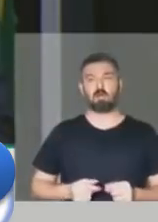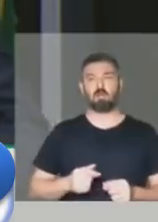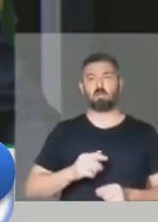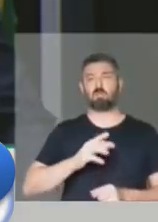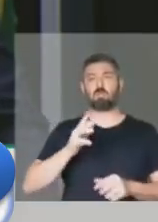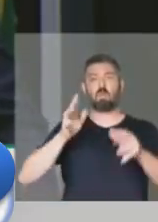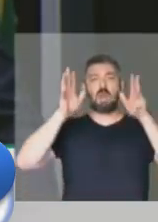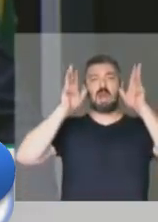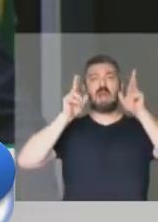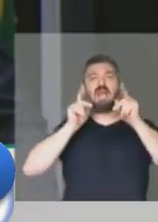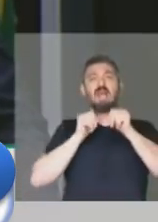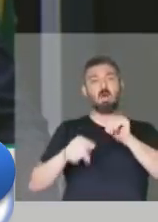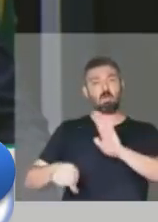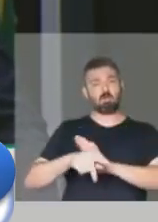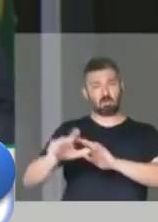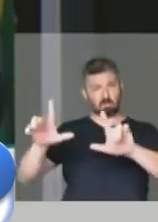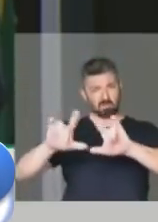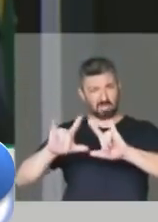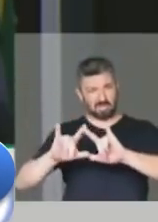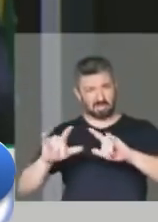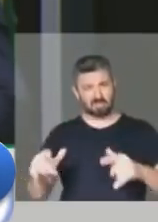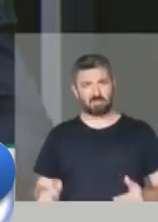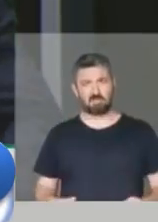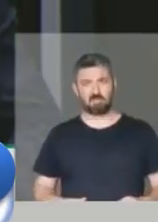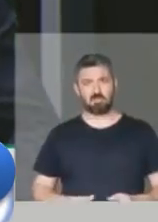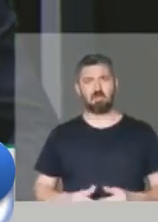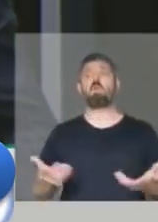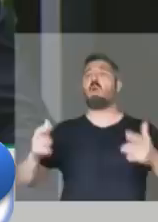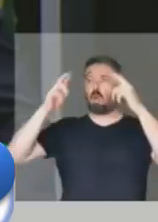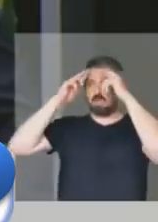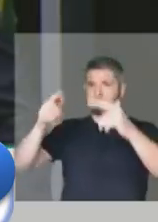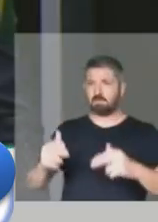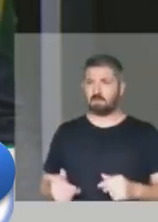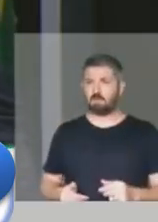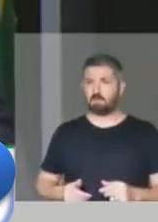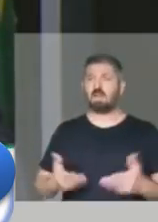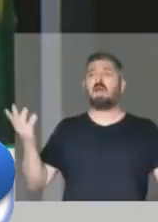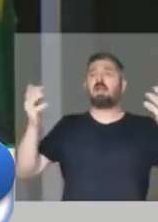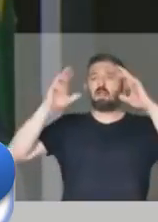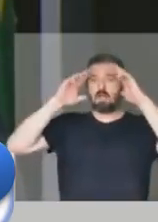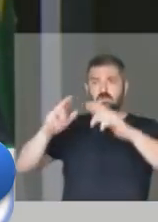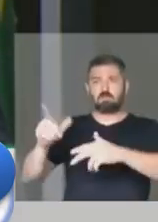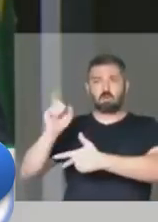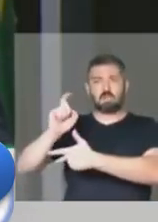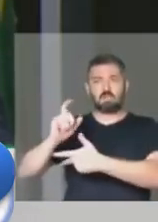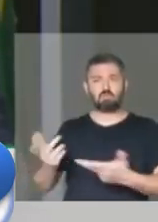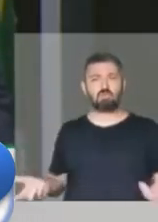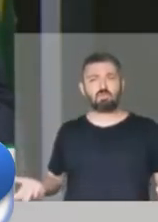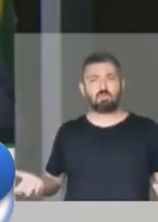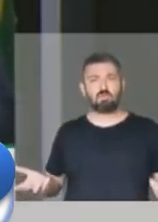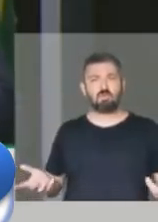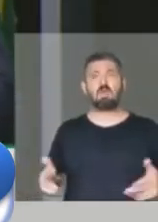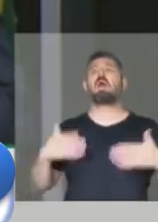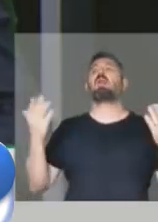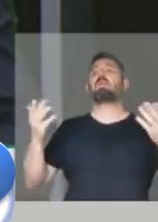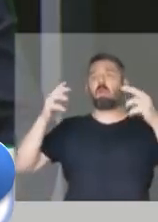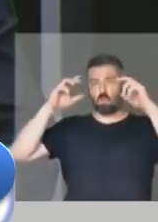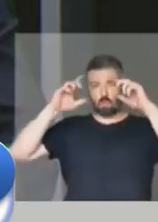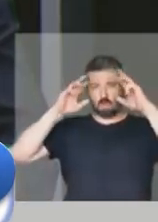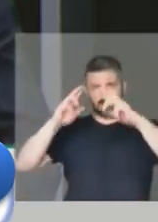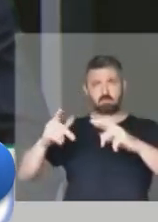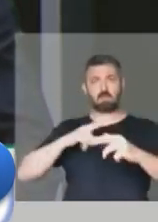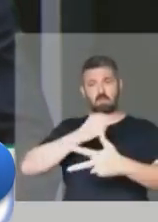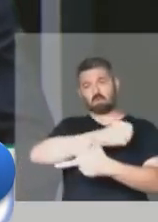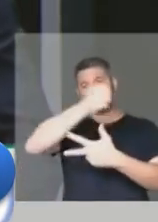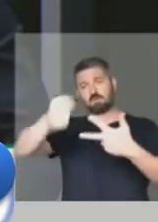leão miliciano. Que respeito que você tem pelo poder executivo? Que respeito você tem pelos